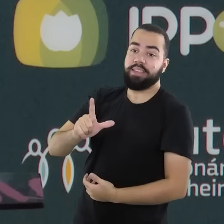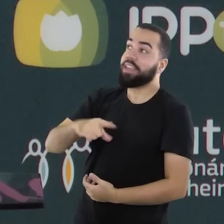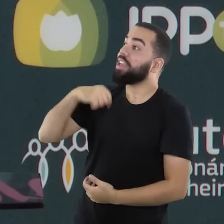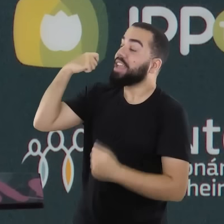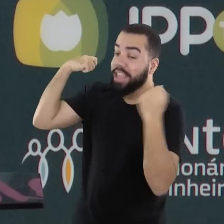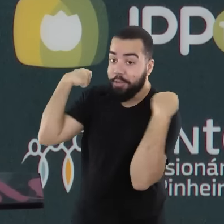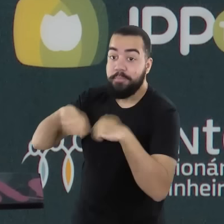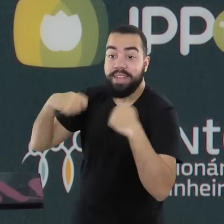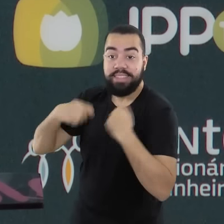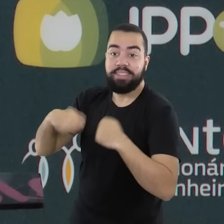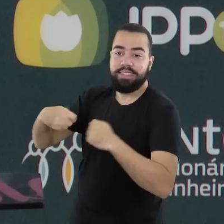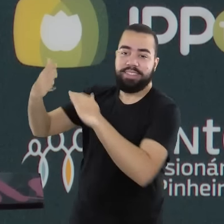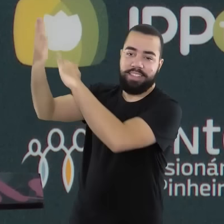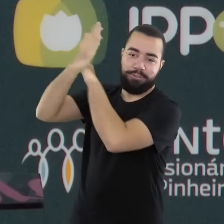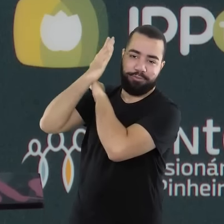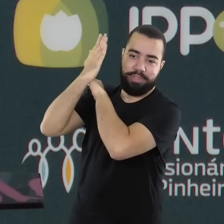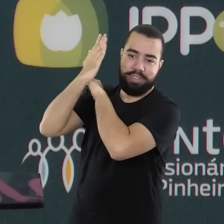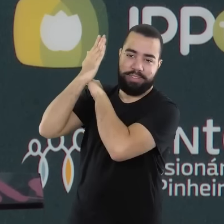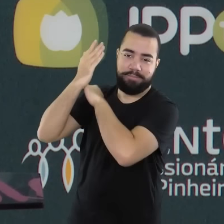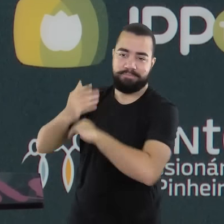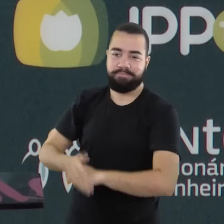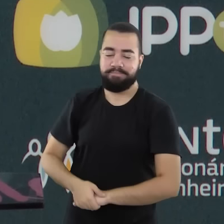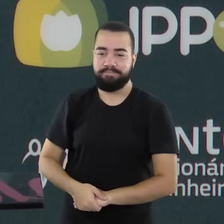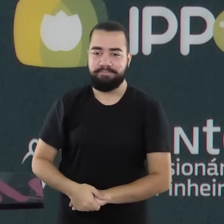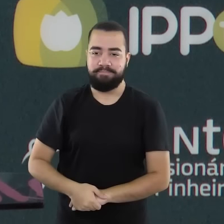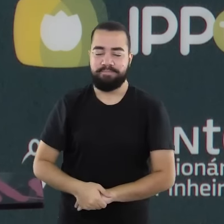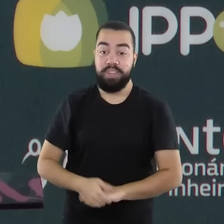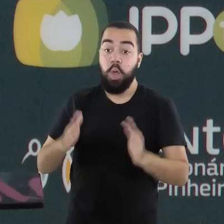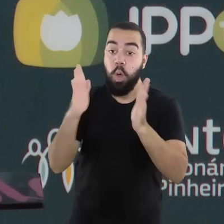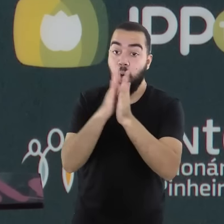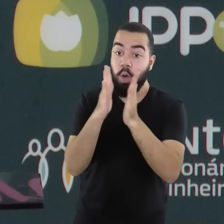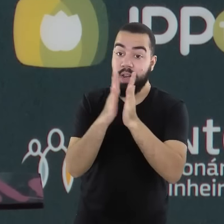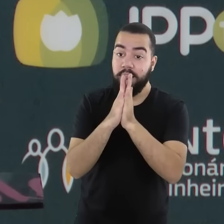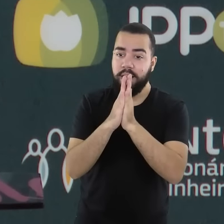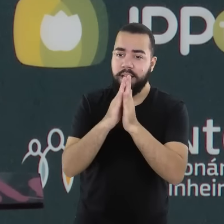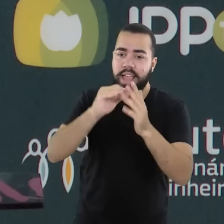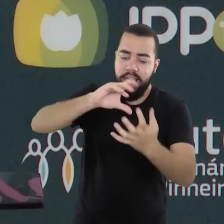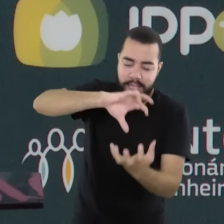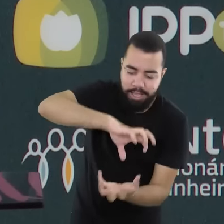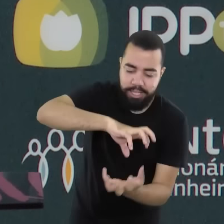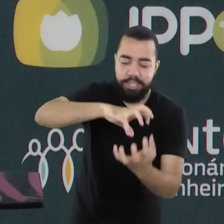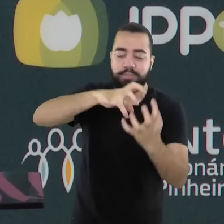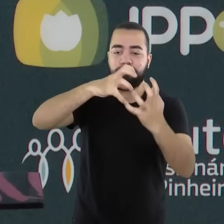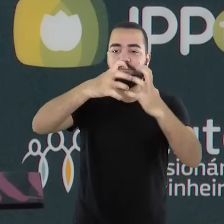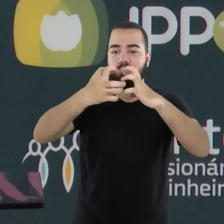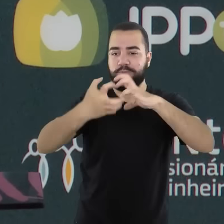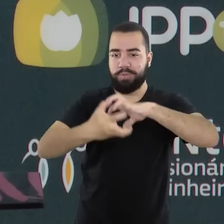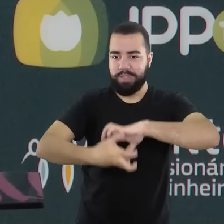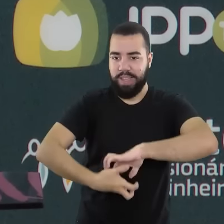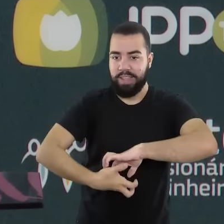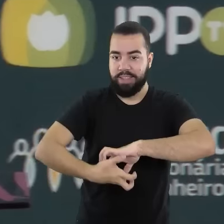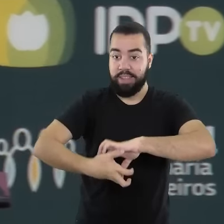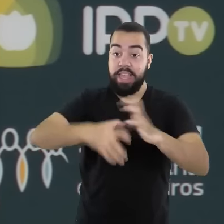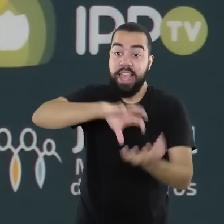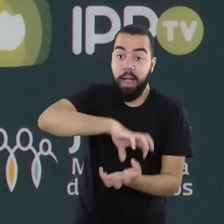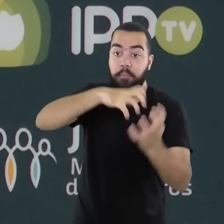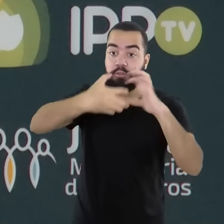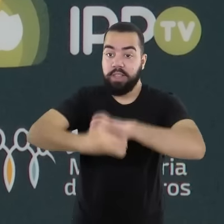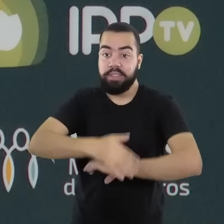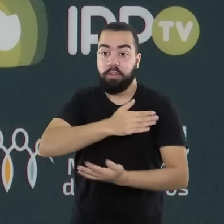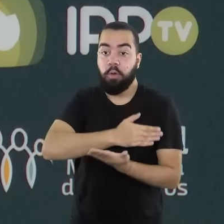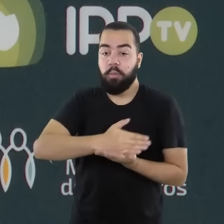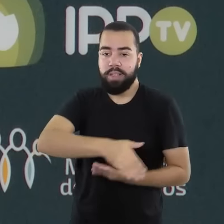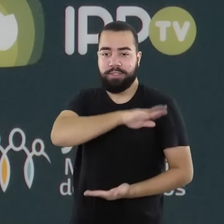carência. Orar é mudar. E a mudança começa no coração daquele que